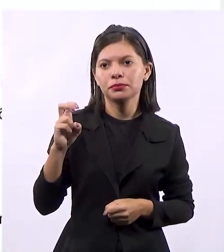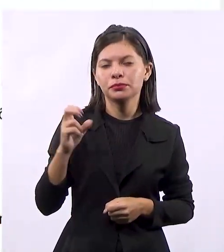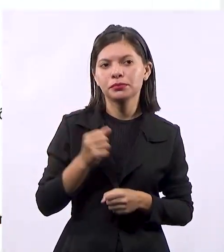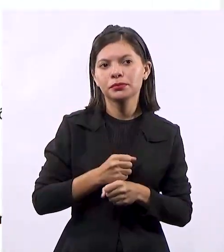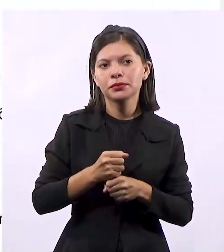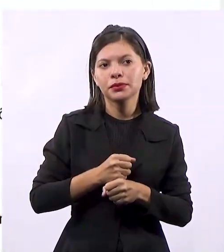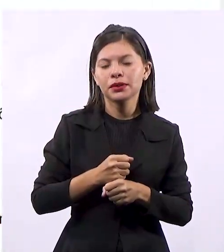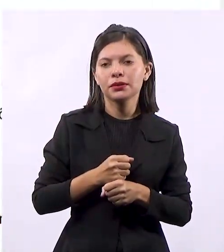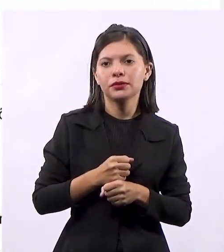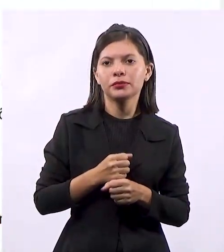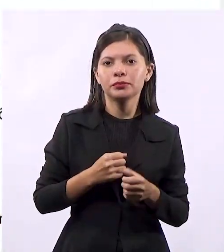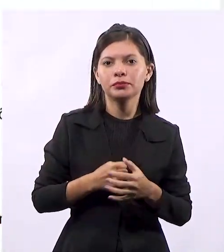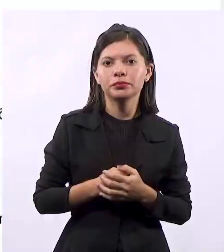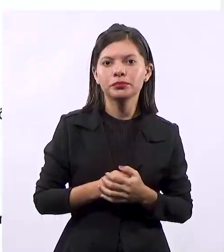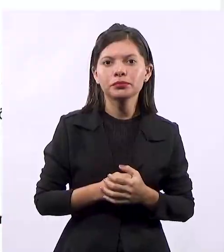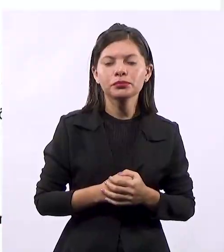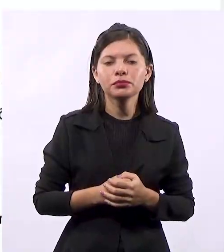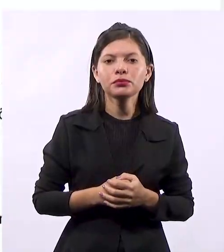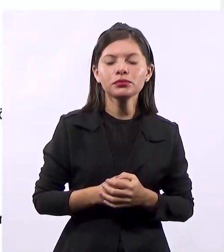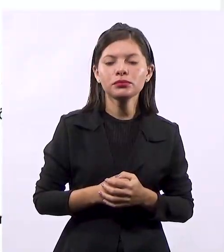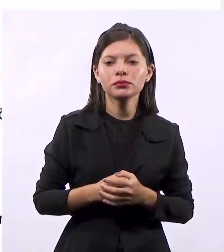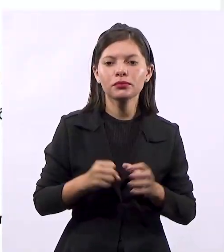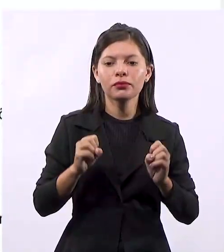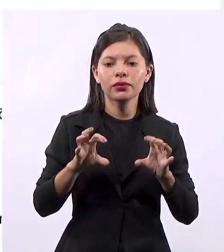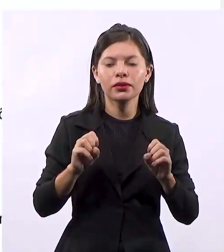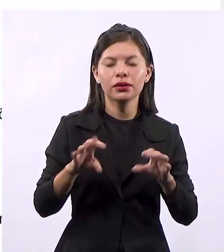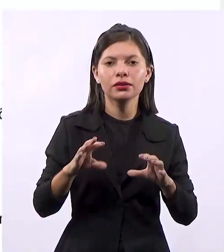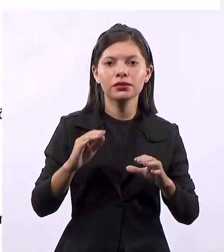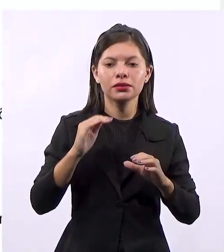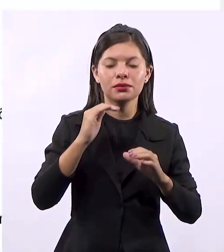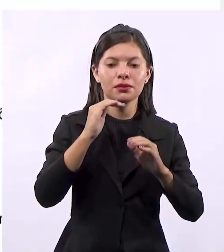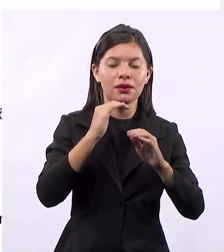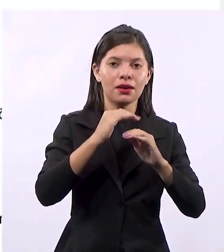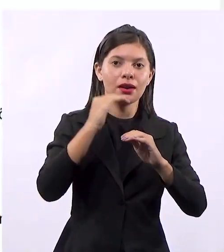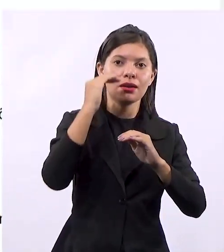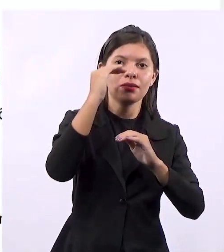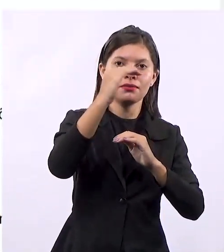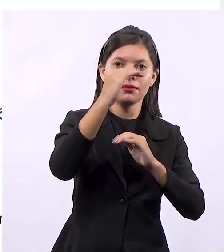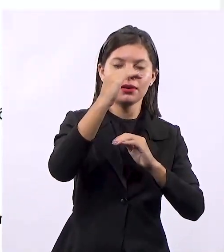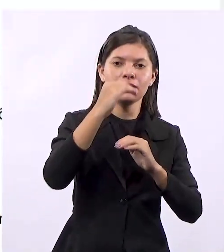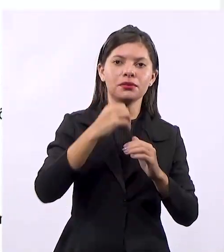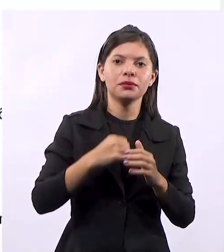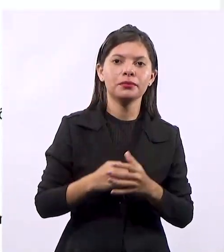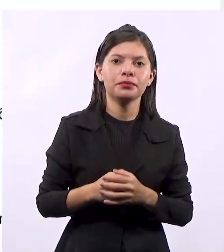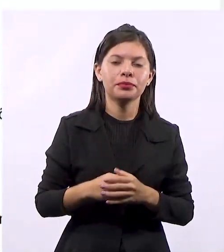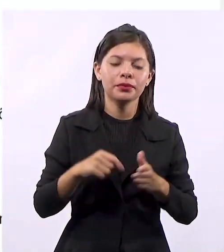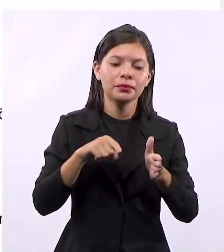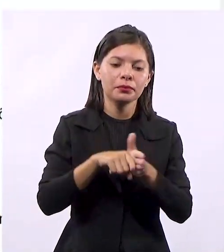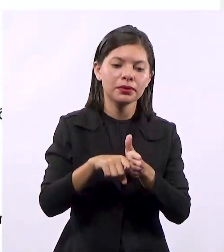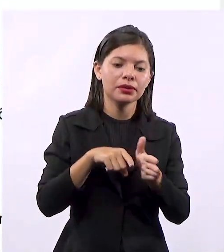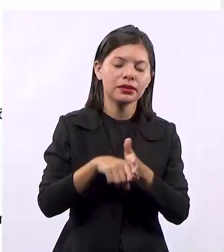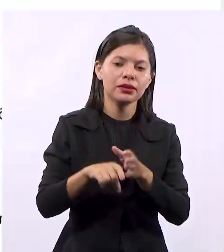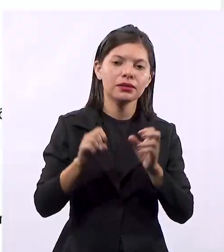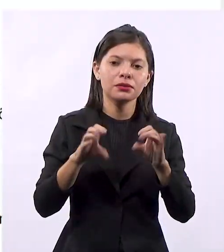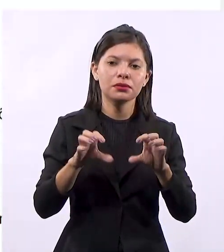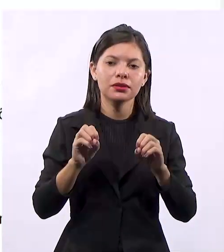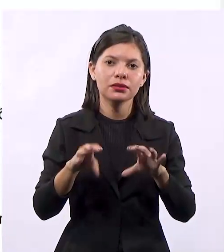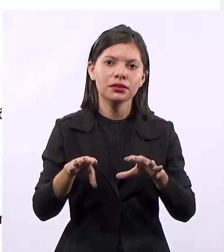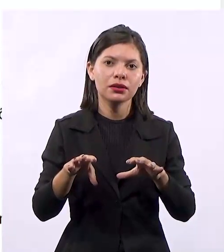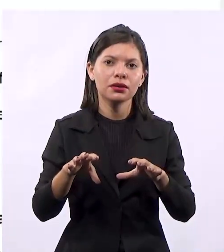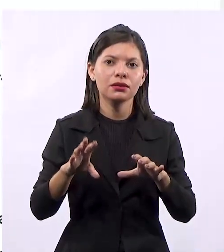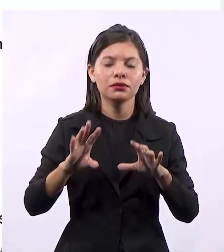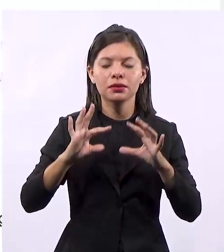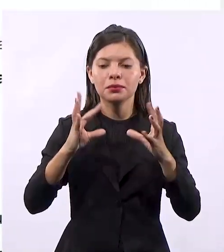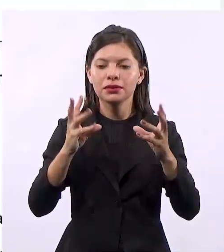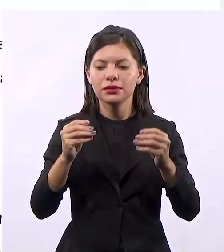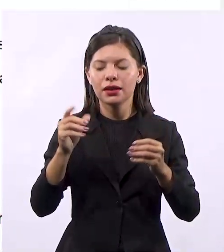O inciso 5, acesso aos níveis mais elevados do ensino, da pesquisa e da criação